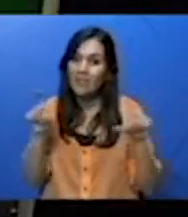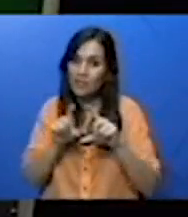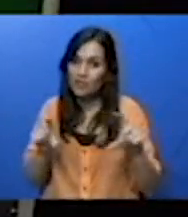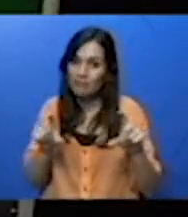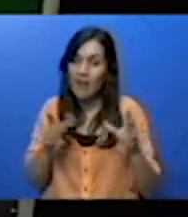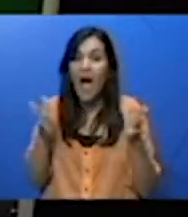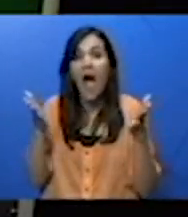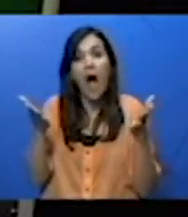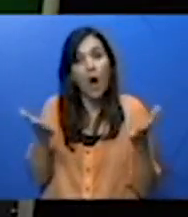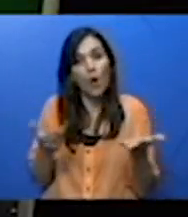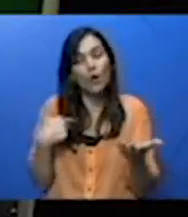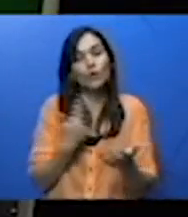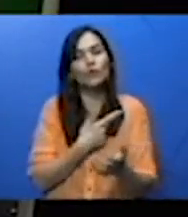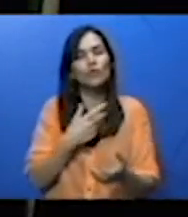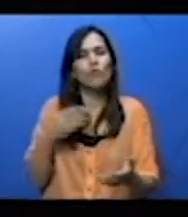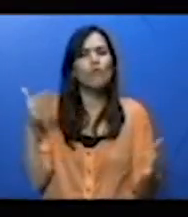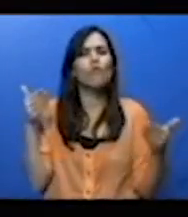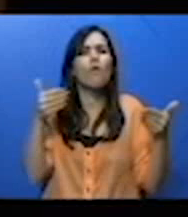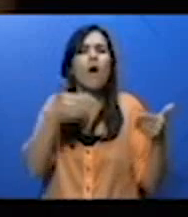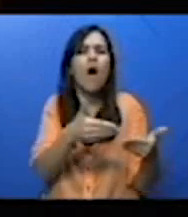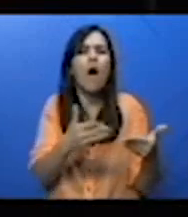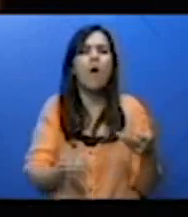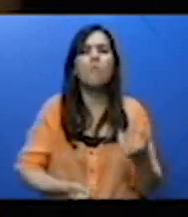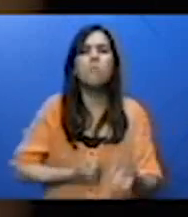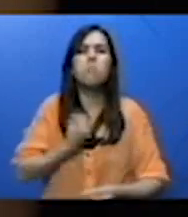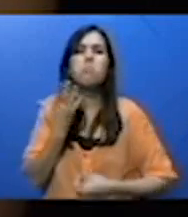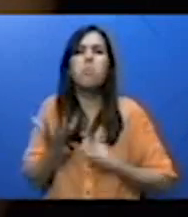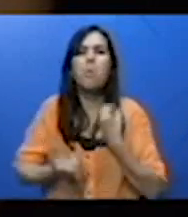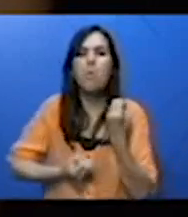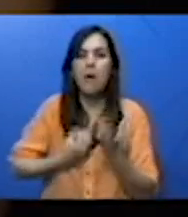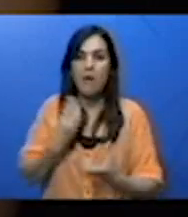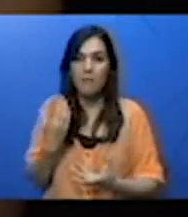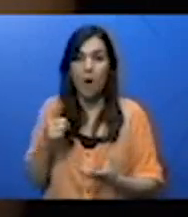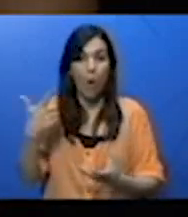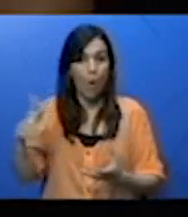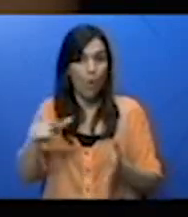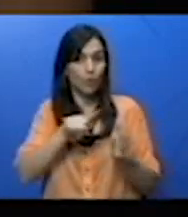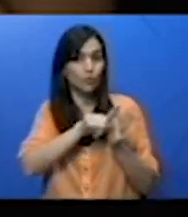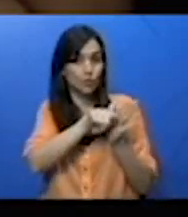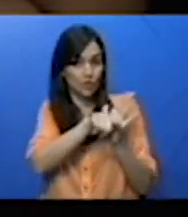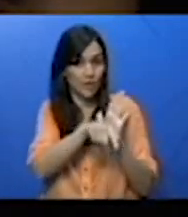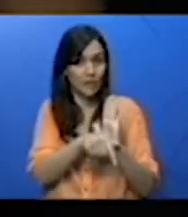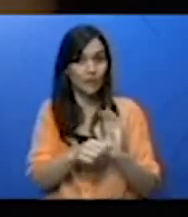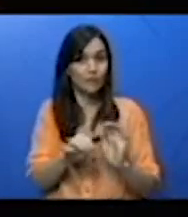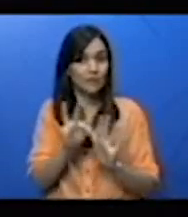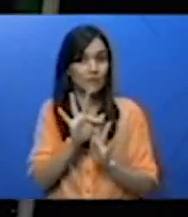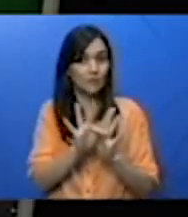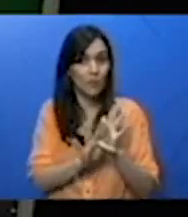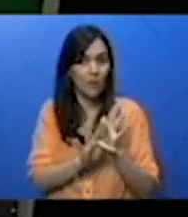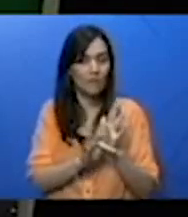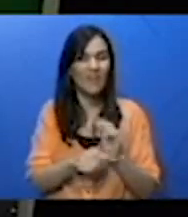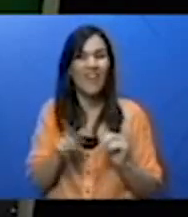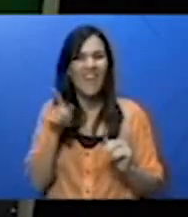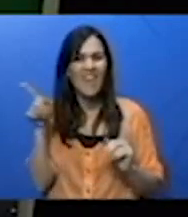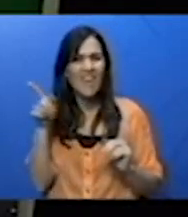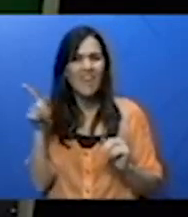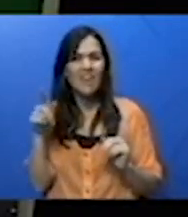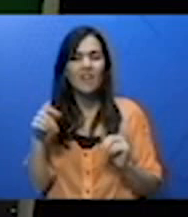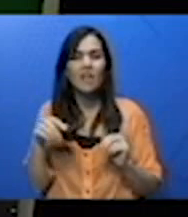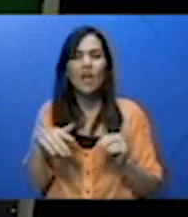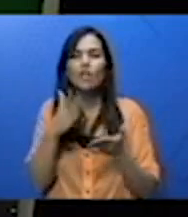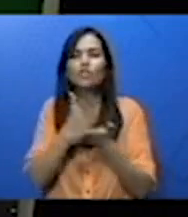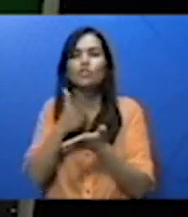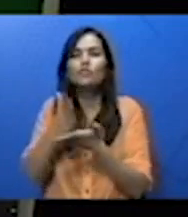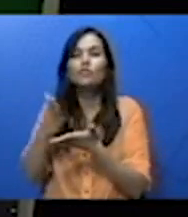para poema, tá? Ele é dividido em estrofes, que eu falo assim, cada